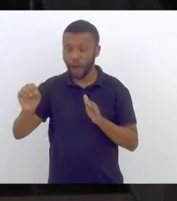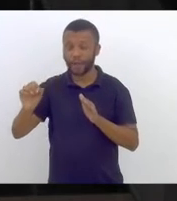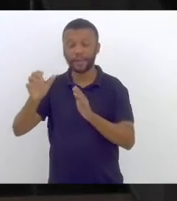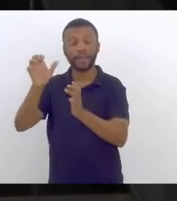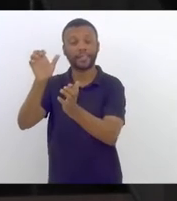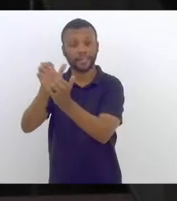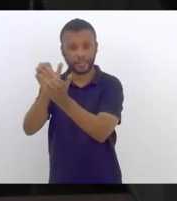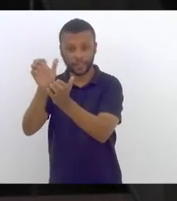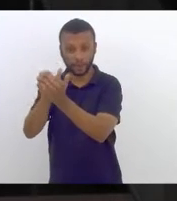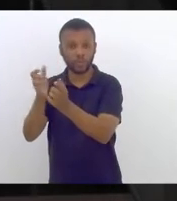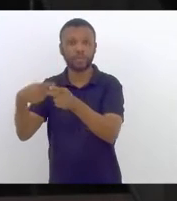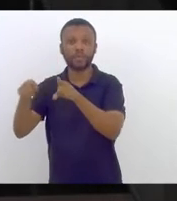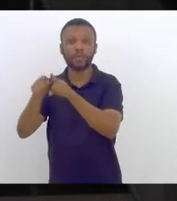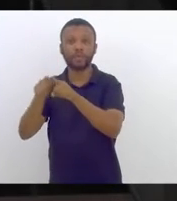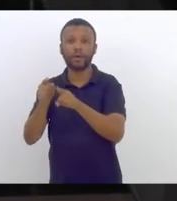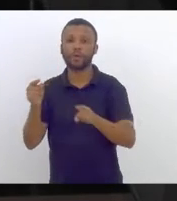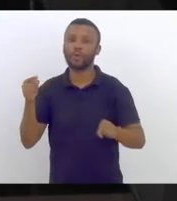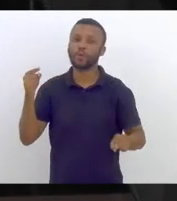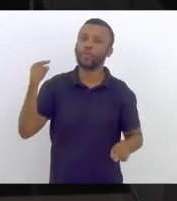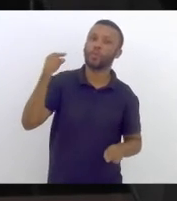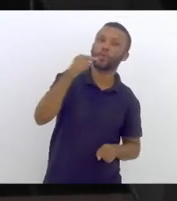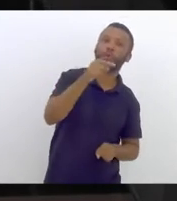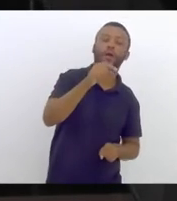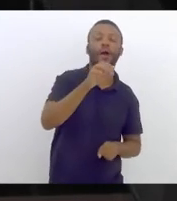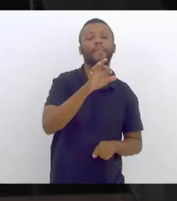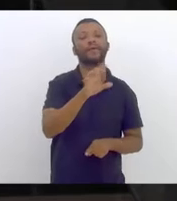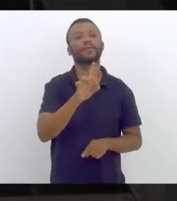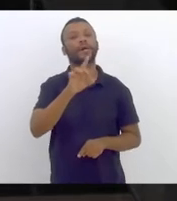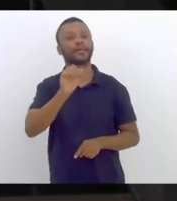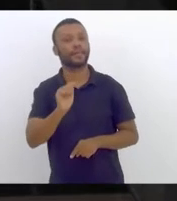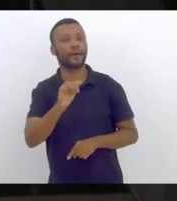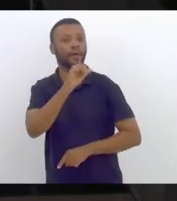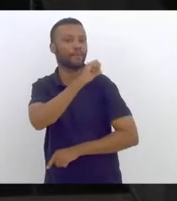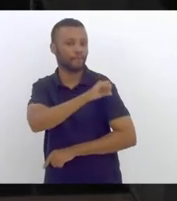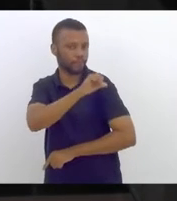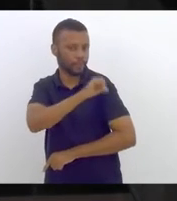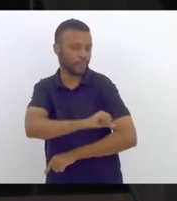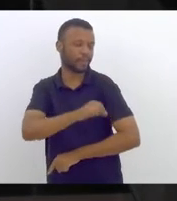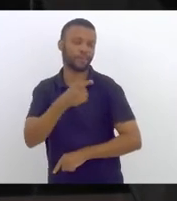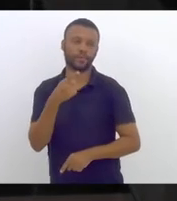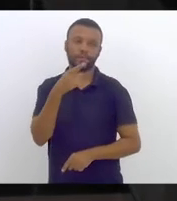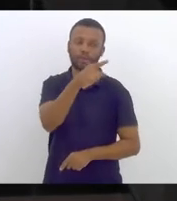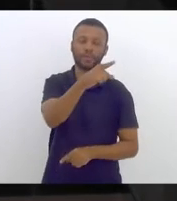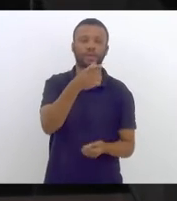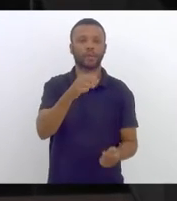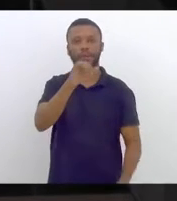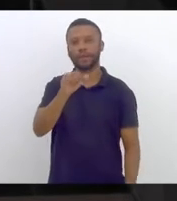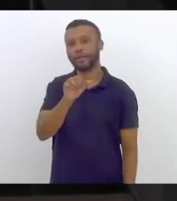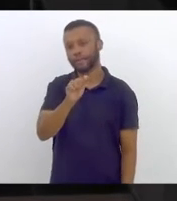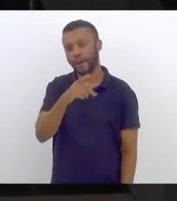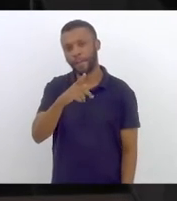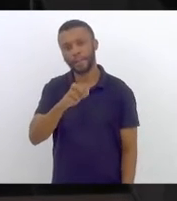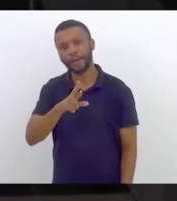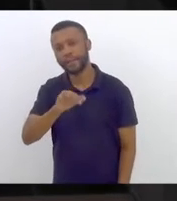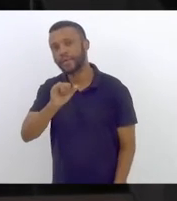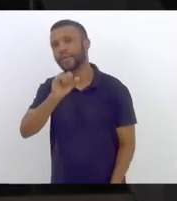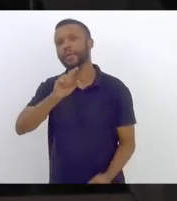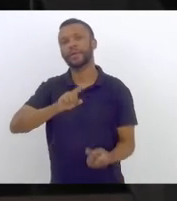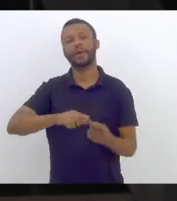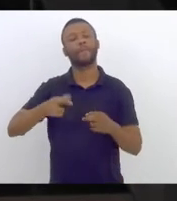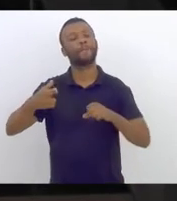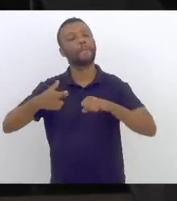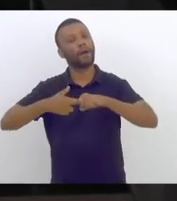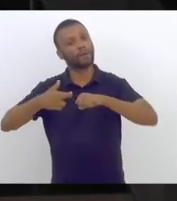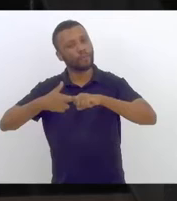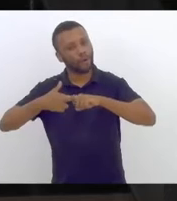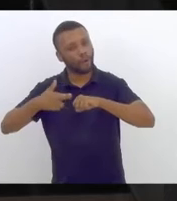e até a nossa Baixada Fluminense, indo para Japeri, para Belfor Roxo,